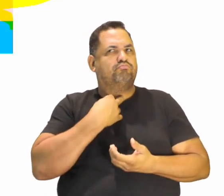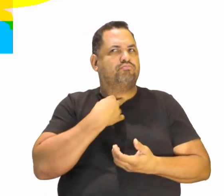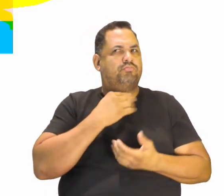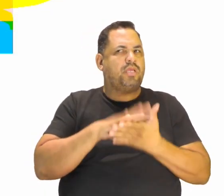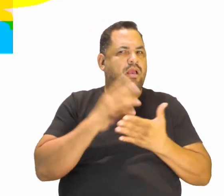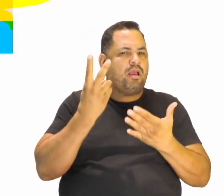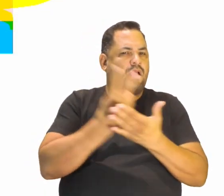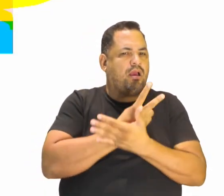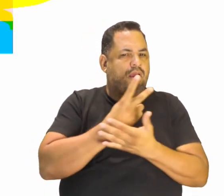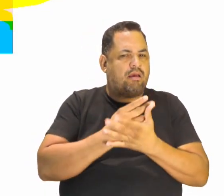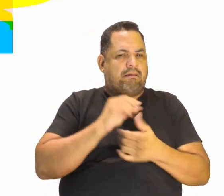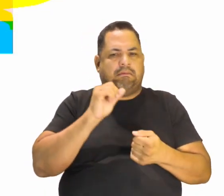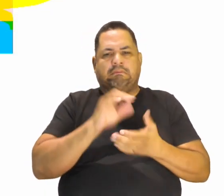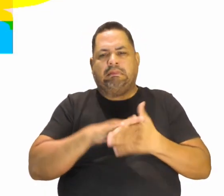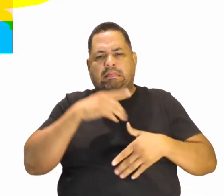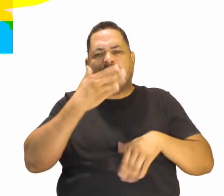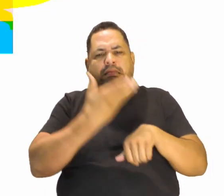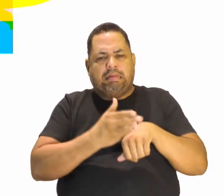aí coisas